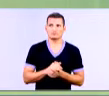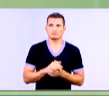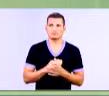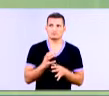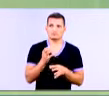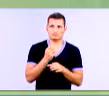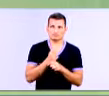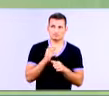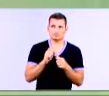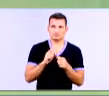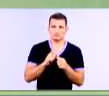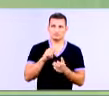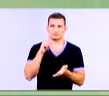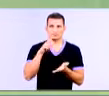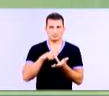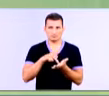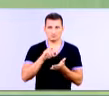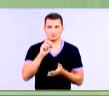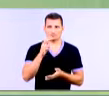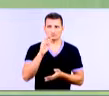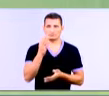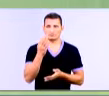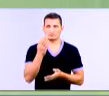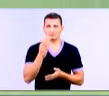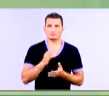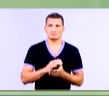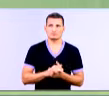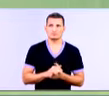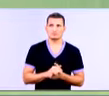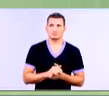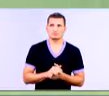cujo resultado é aquele verdadeiro ou falso, né? Gente,